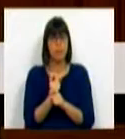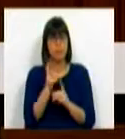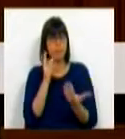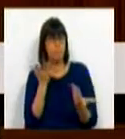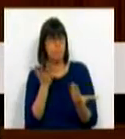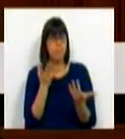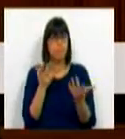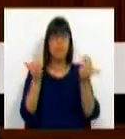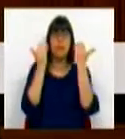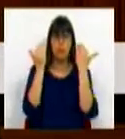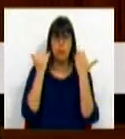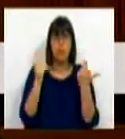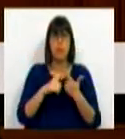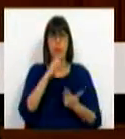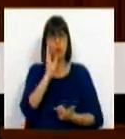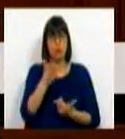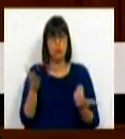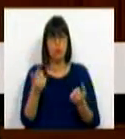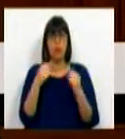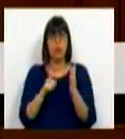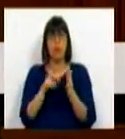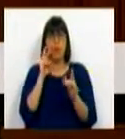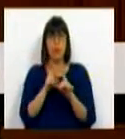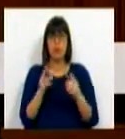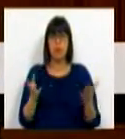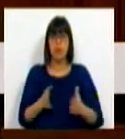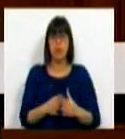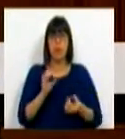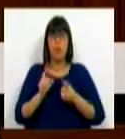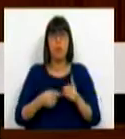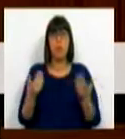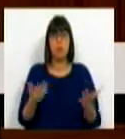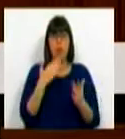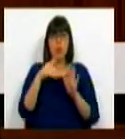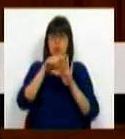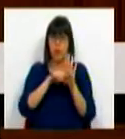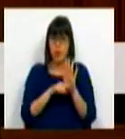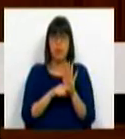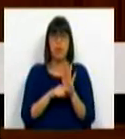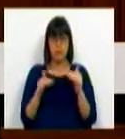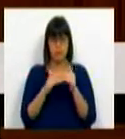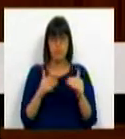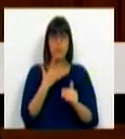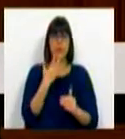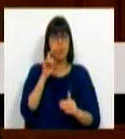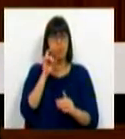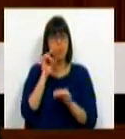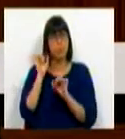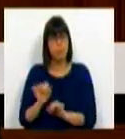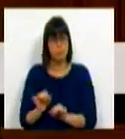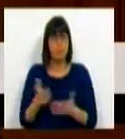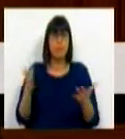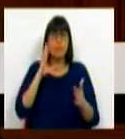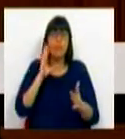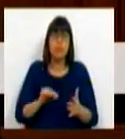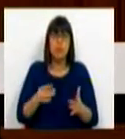de informação, como já referimos, do ponto de vista de, digamos, daquilo que são os requisitos a nível prudencial. E